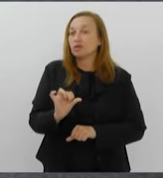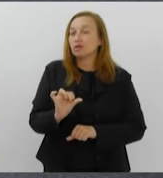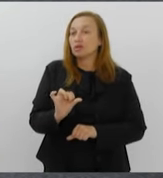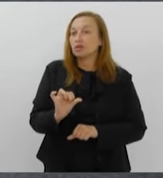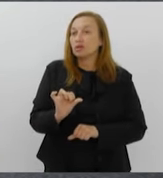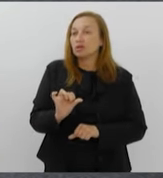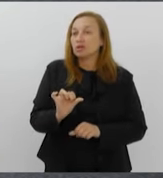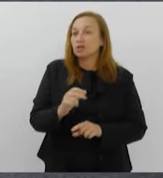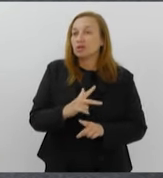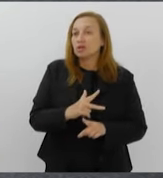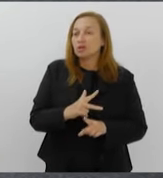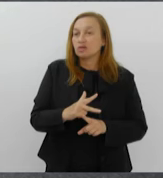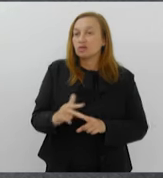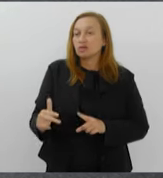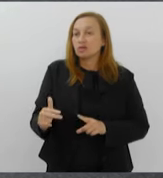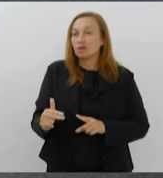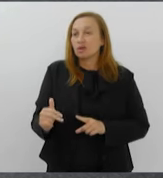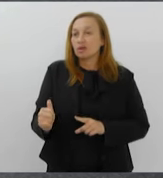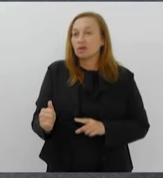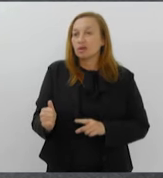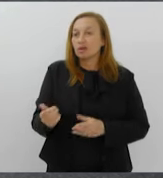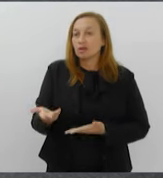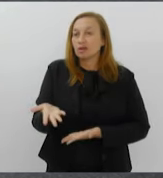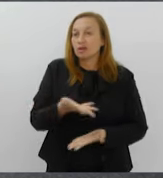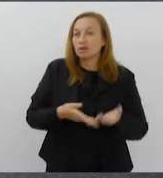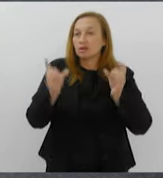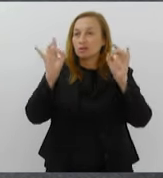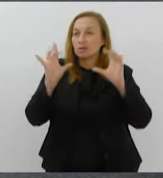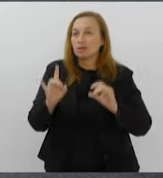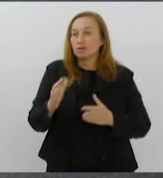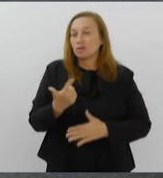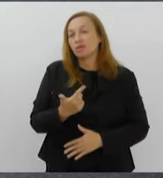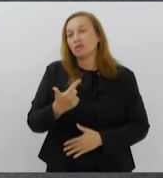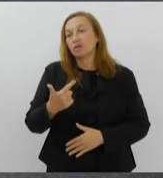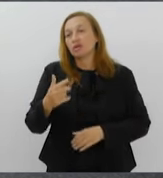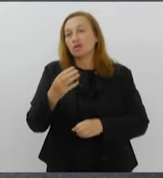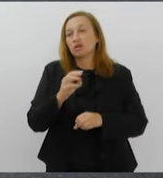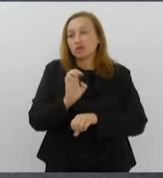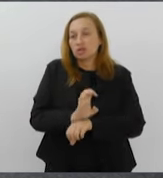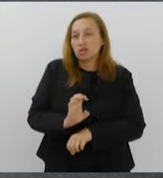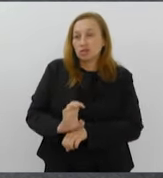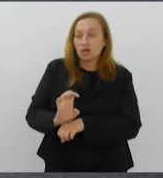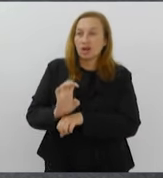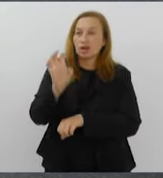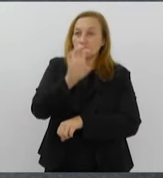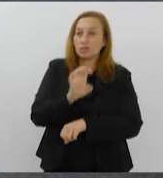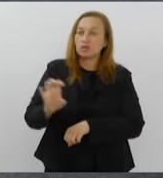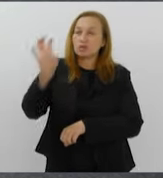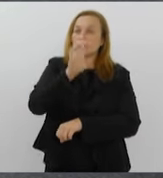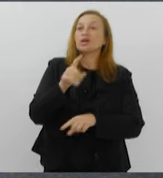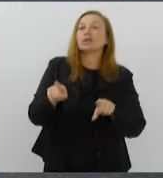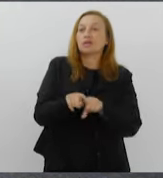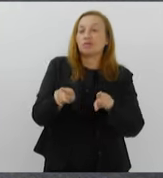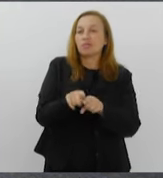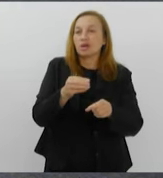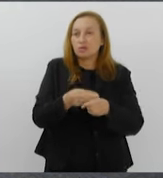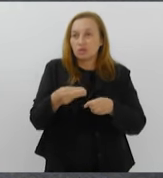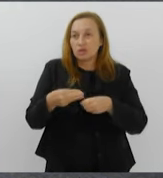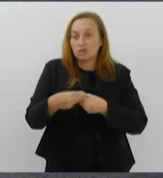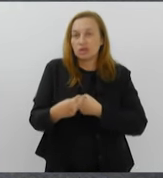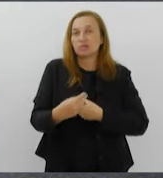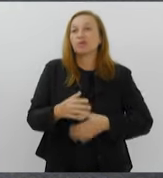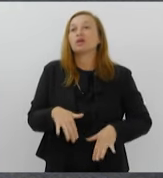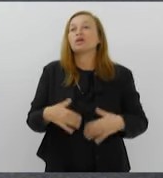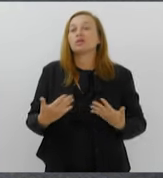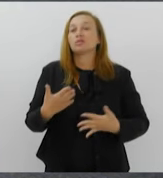diretos de royalties, participação especial, para os estados e municípios. mesmo que seja uma estimativa grosseira.